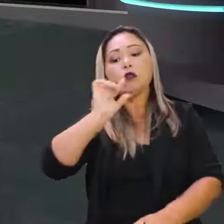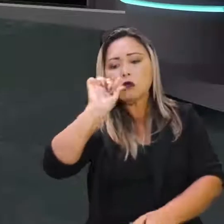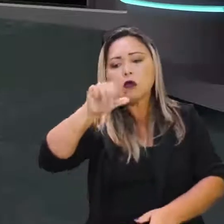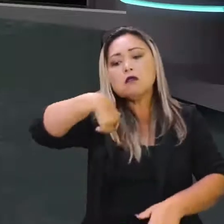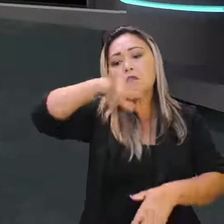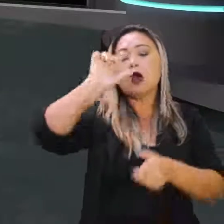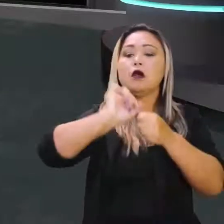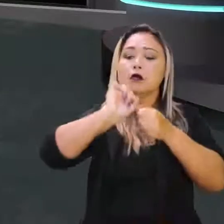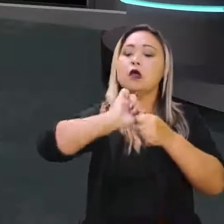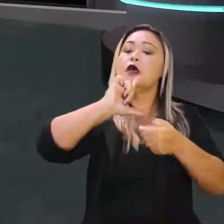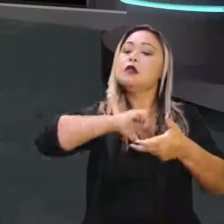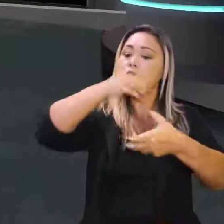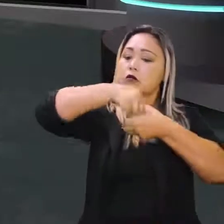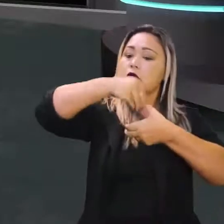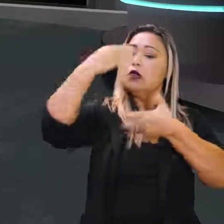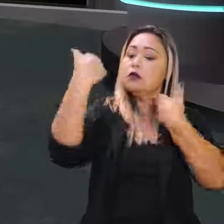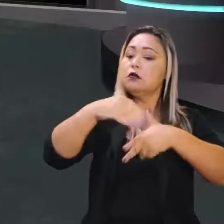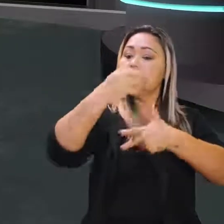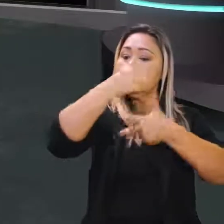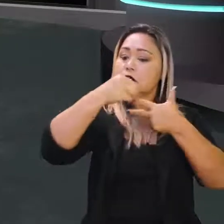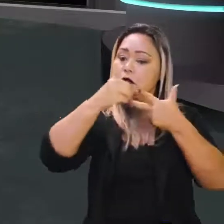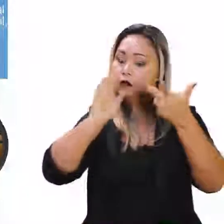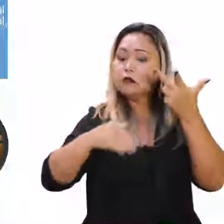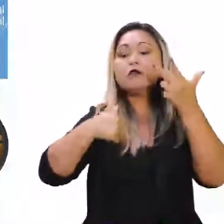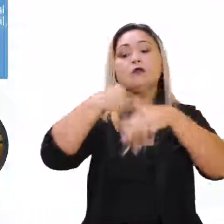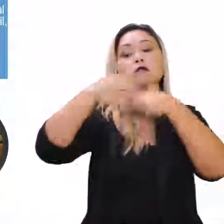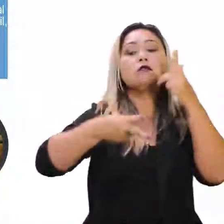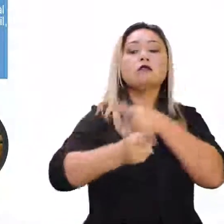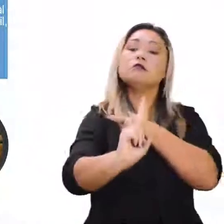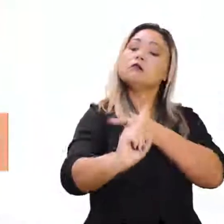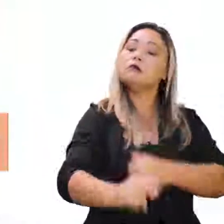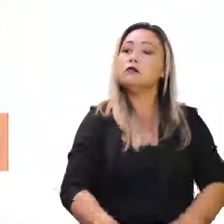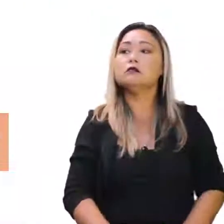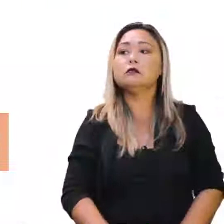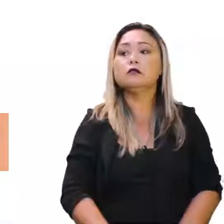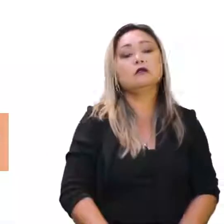nas provas do Enem. Então, vamos lá, dando sequência aqui no